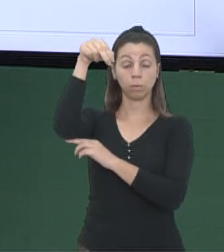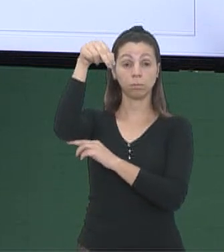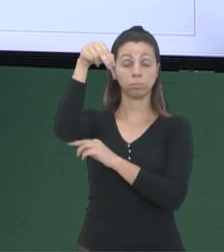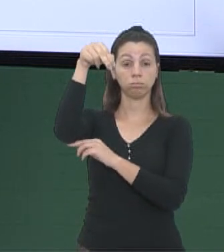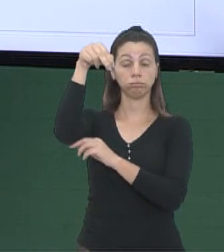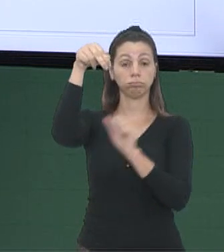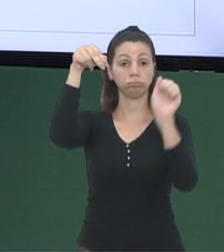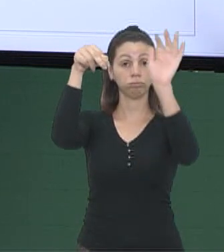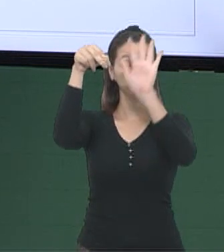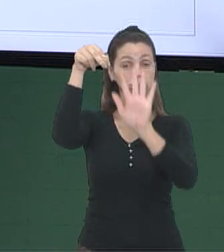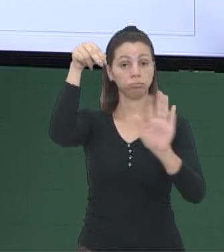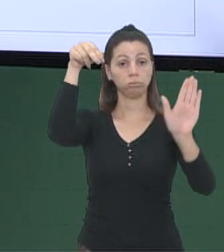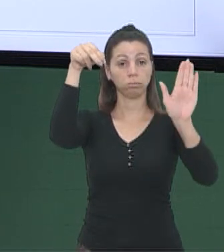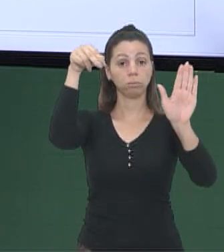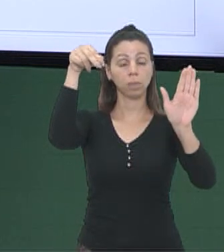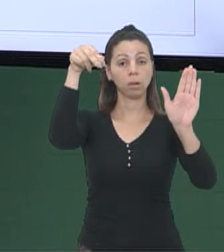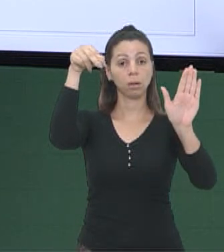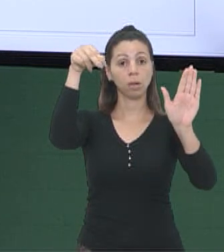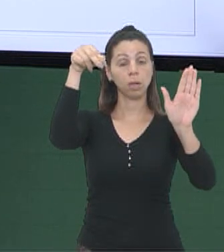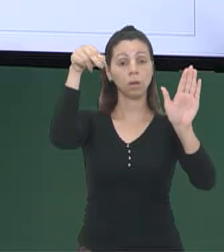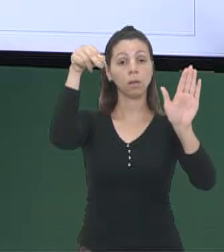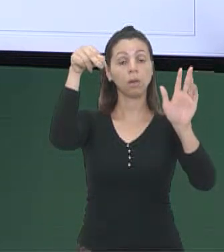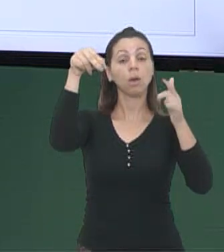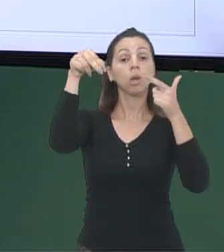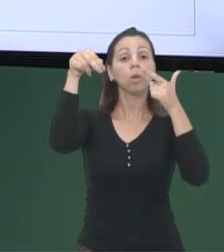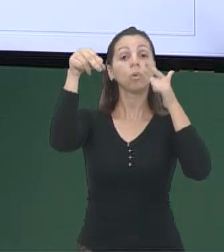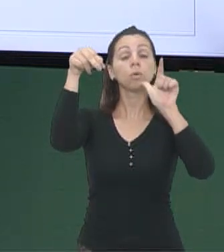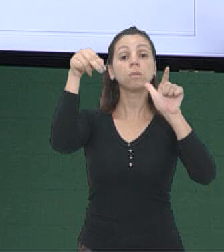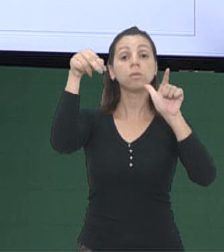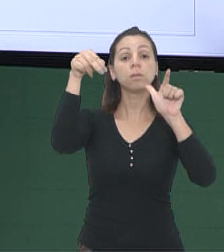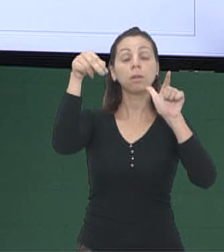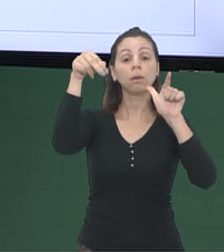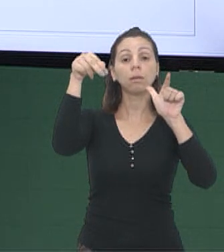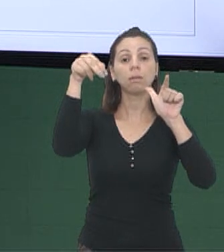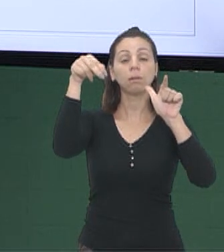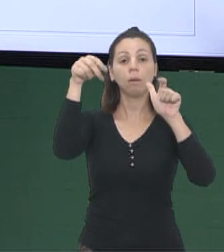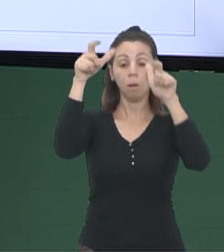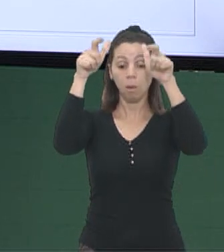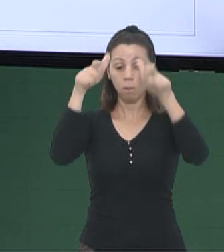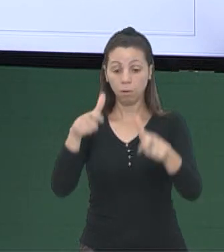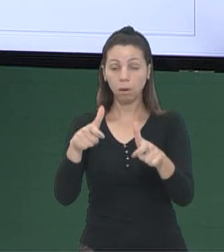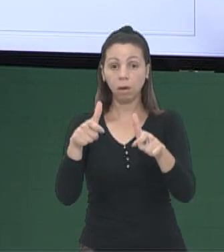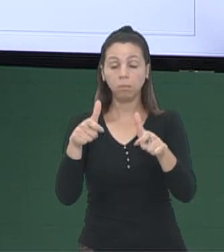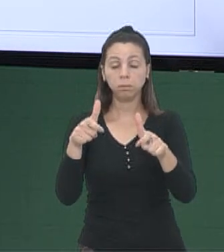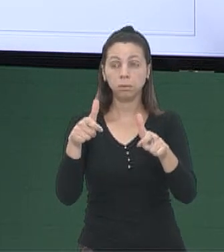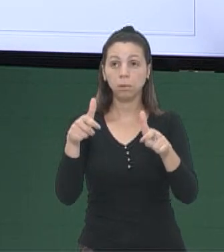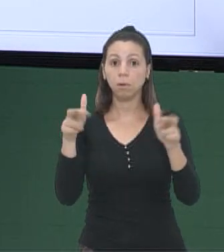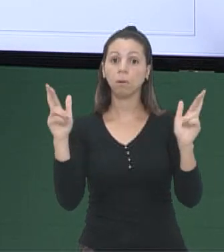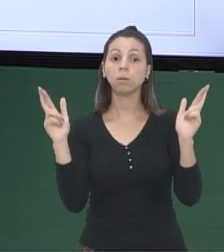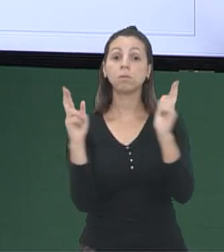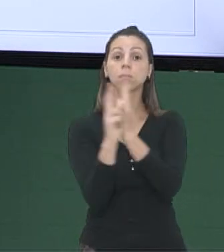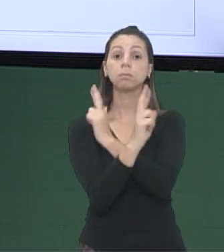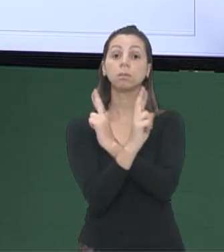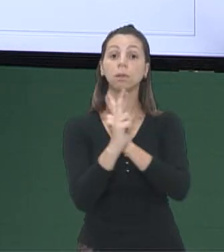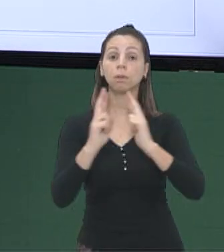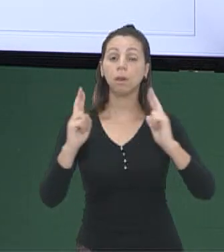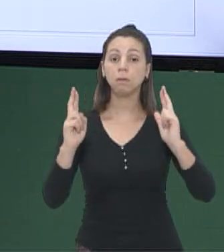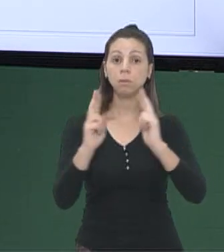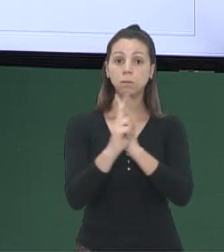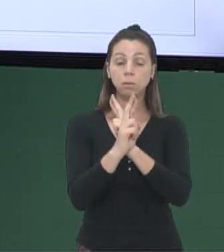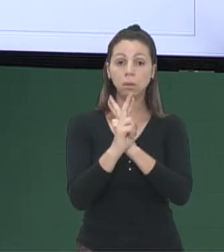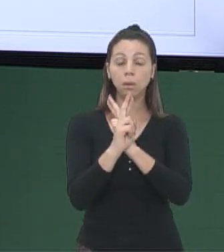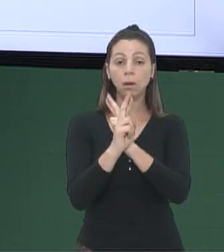mapa e você consiga alinhar com o norte do local onde você está inserido. Então, para que você consiga direcionar este mapa da